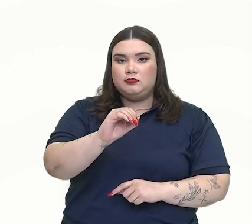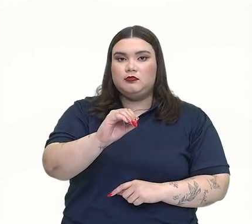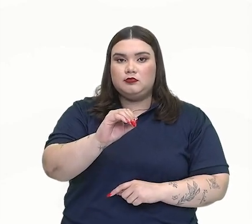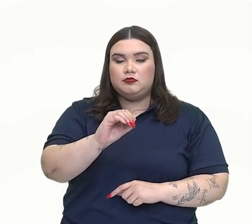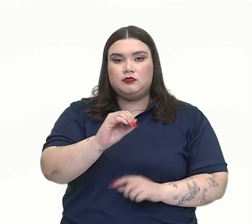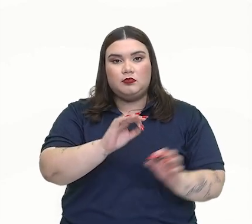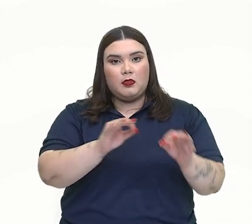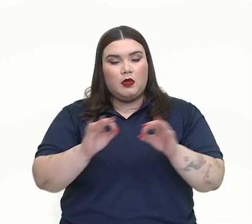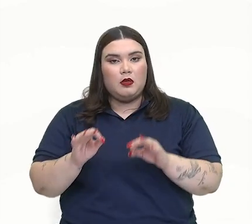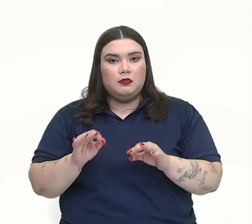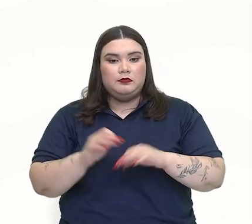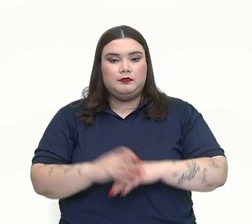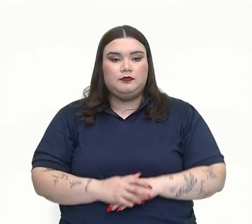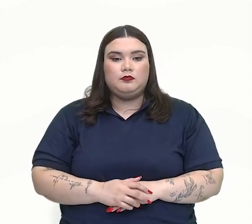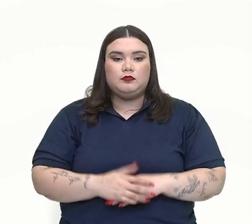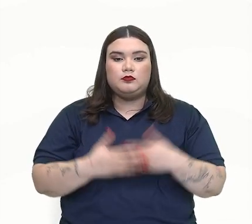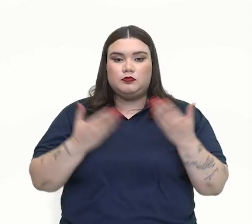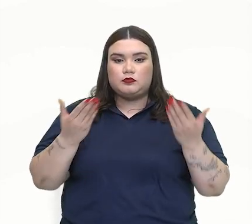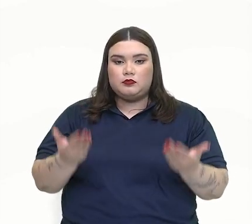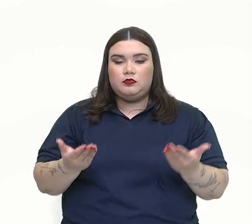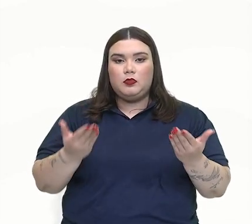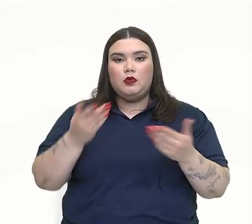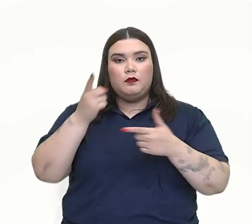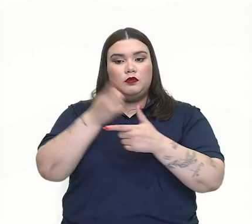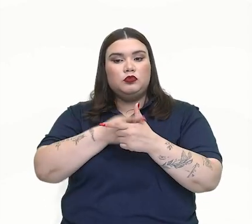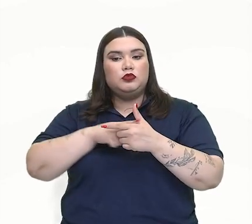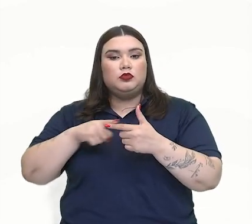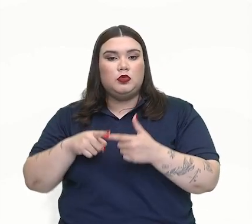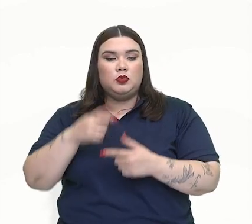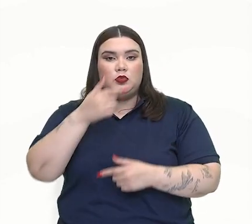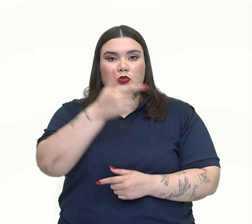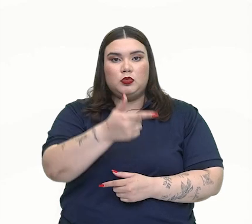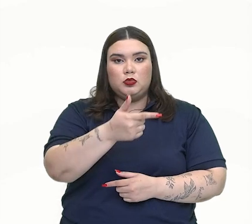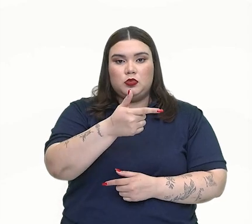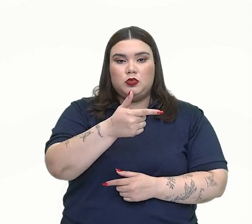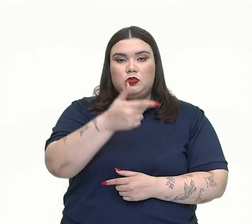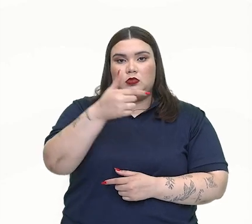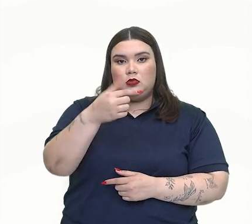237 por 10. 237